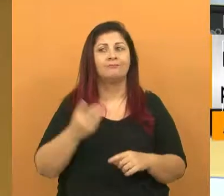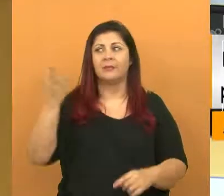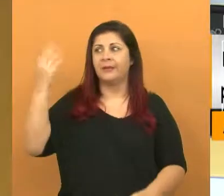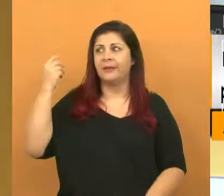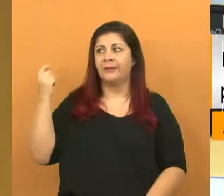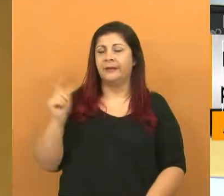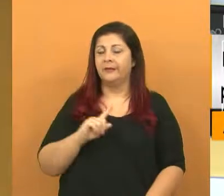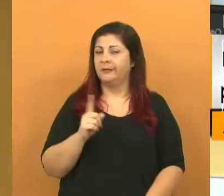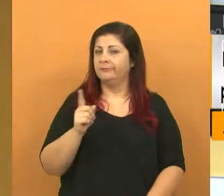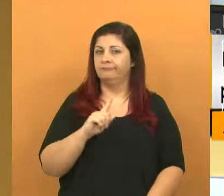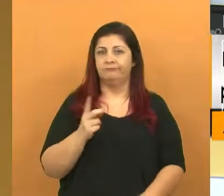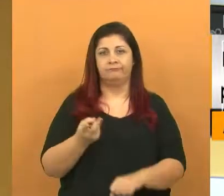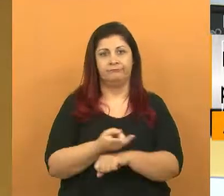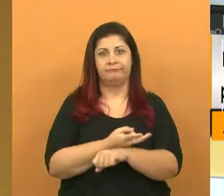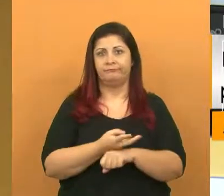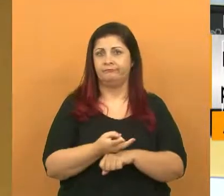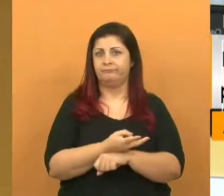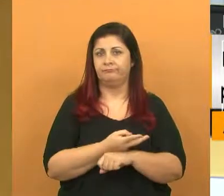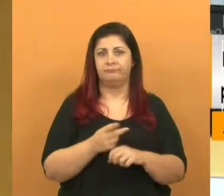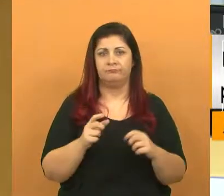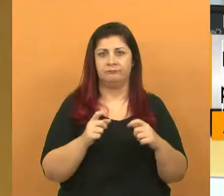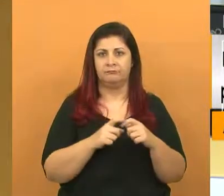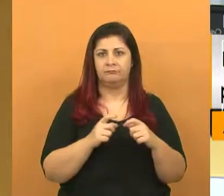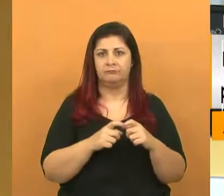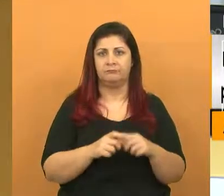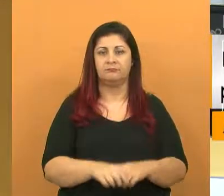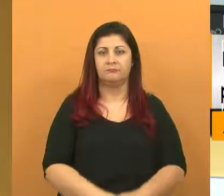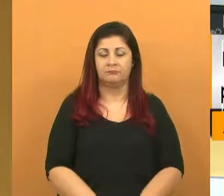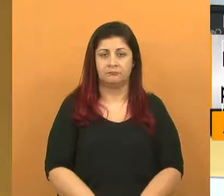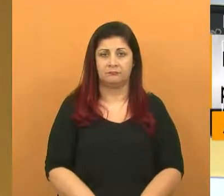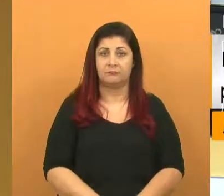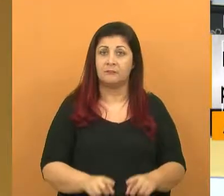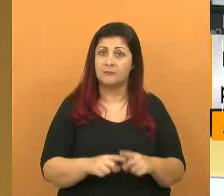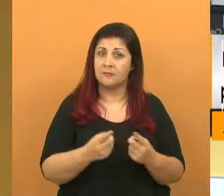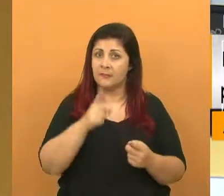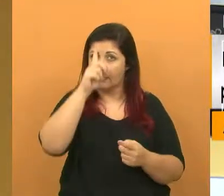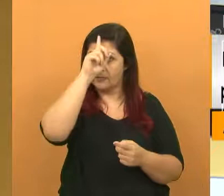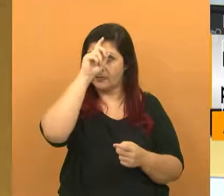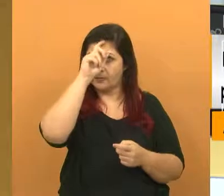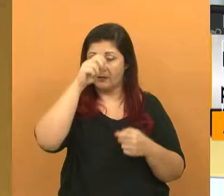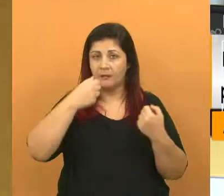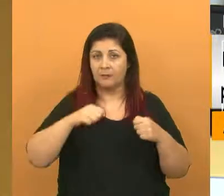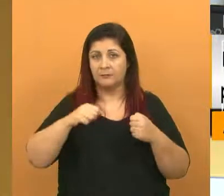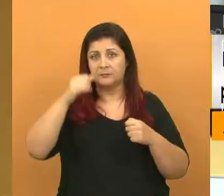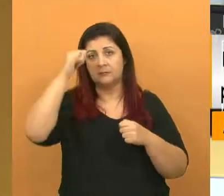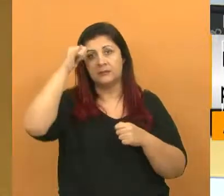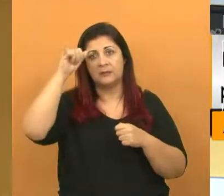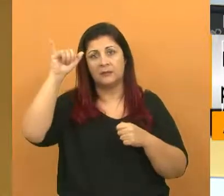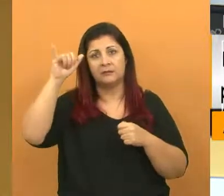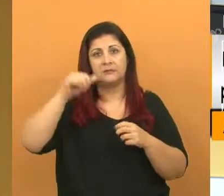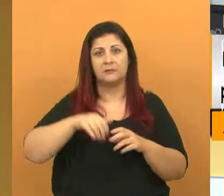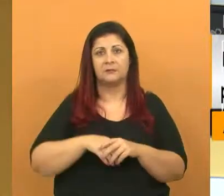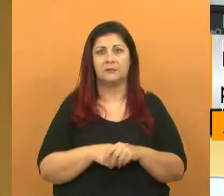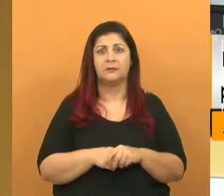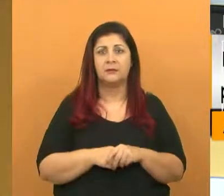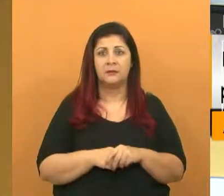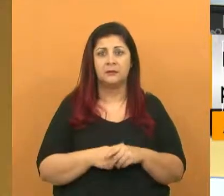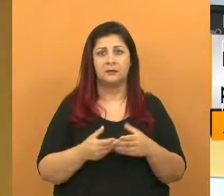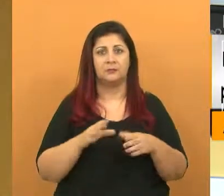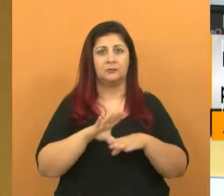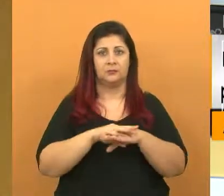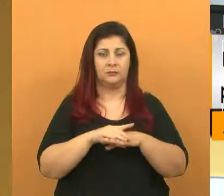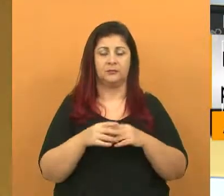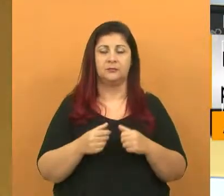com propriedade. As unidades de saúde, elas existem para fazer uma prevenção, uma busca ativa a todas as